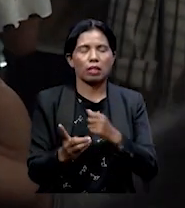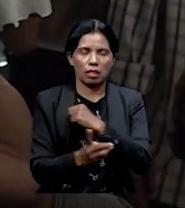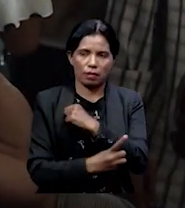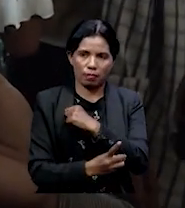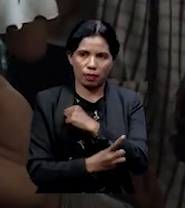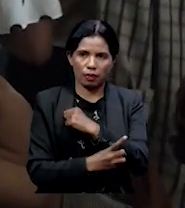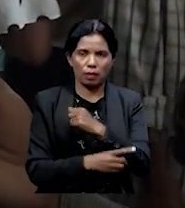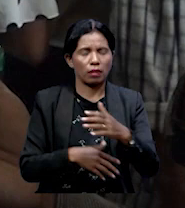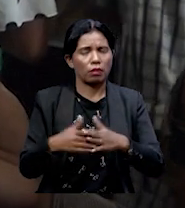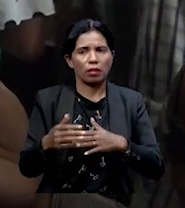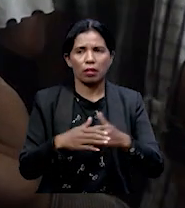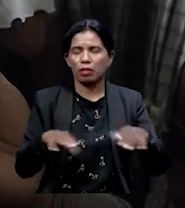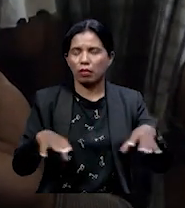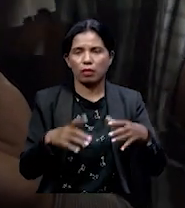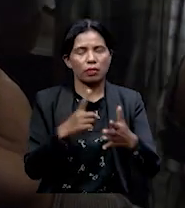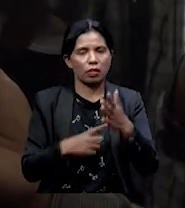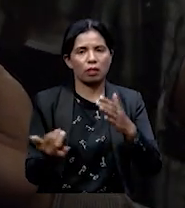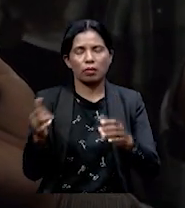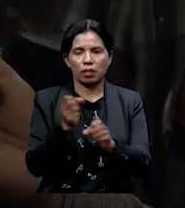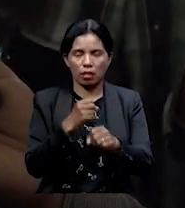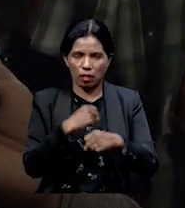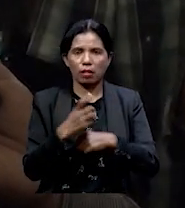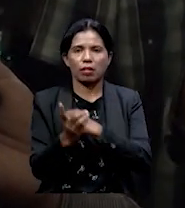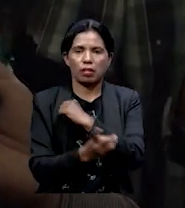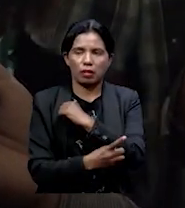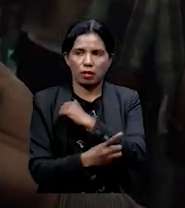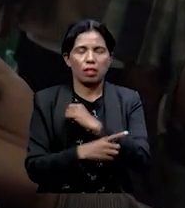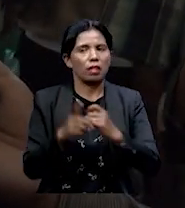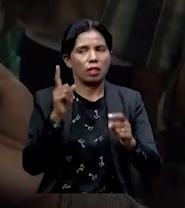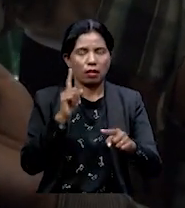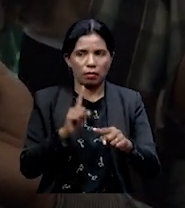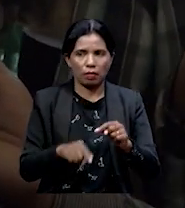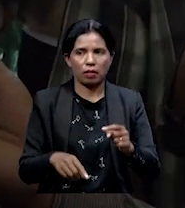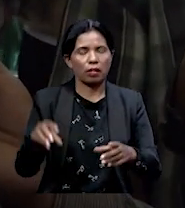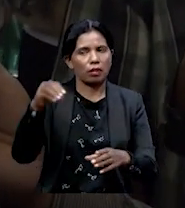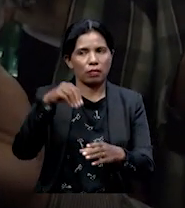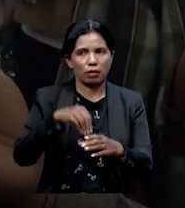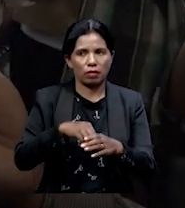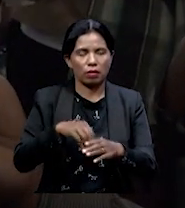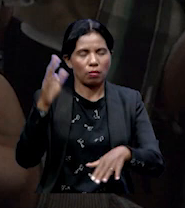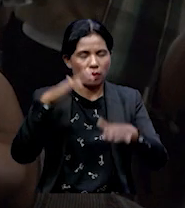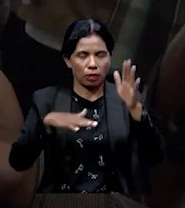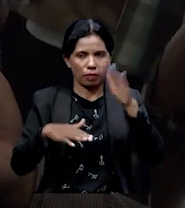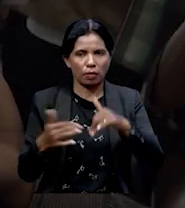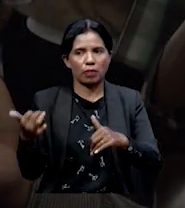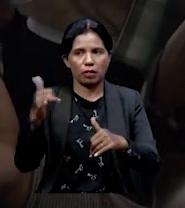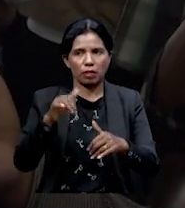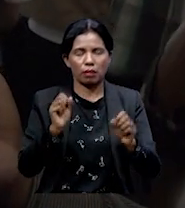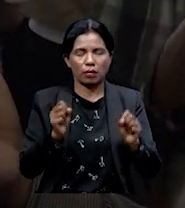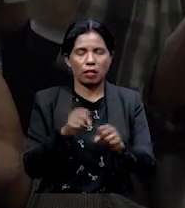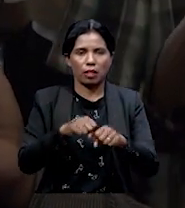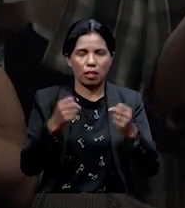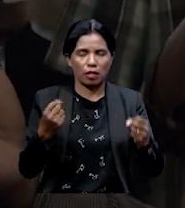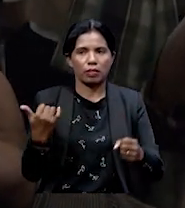E a qualquer serviço ser direito a ralo, disciplina e la bele envolve e a acto ser a nevema que bele estraga ser